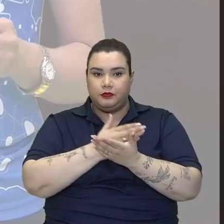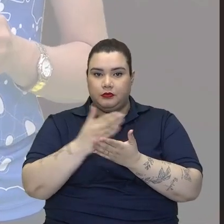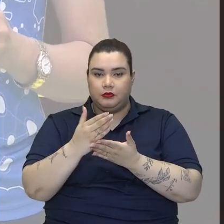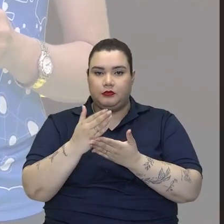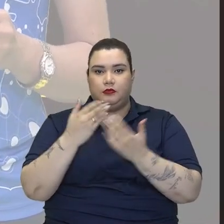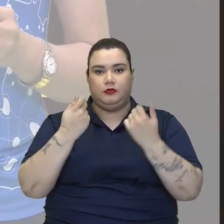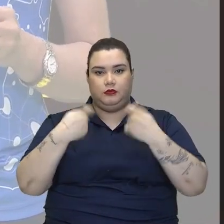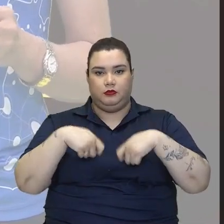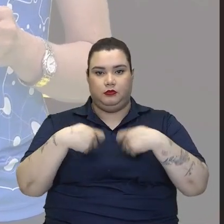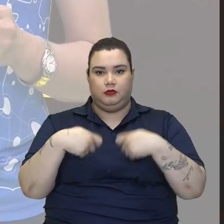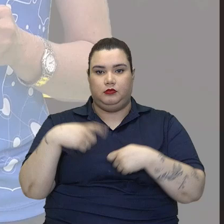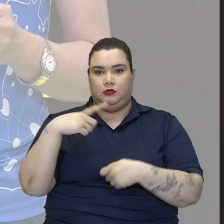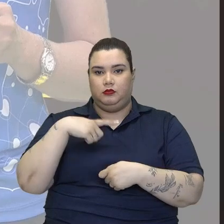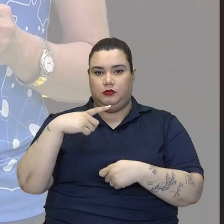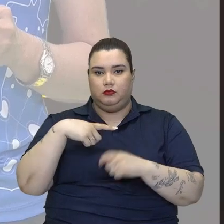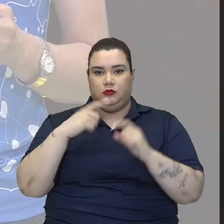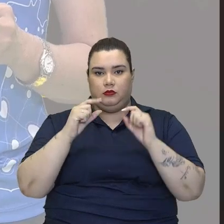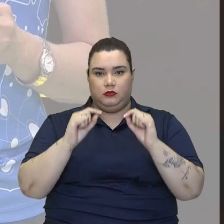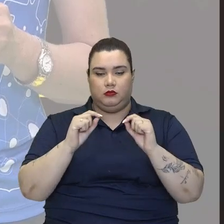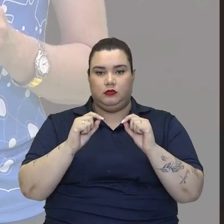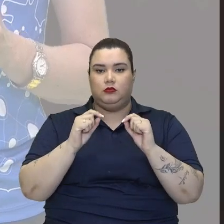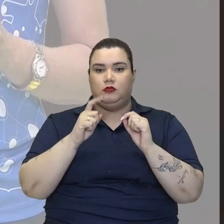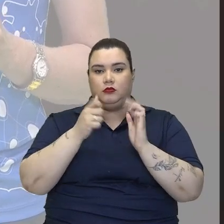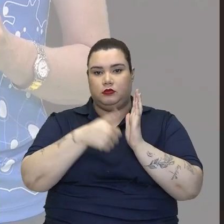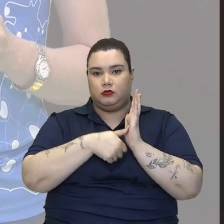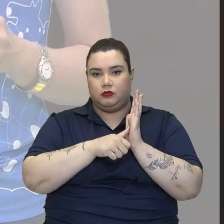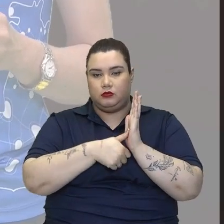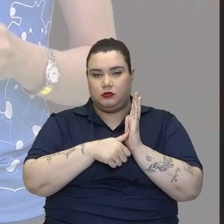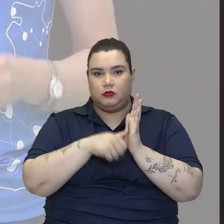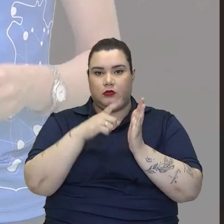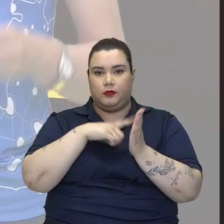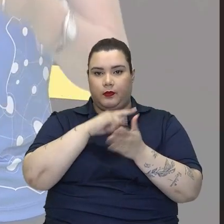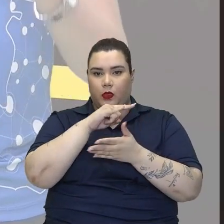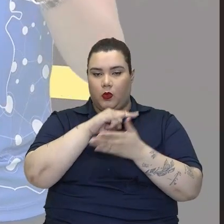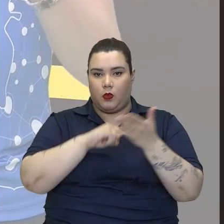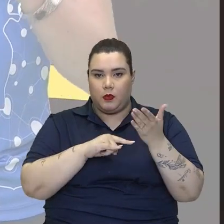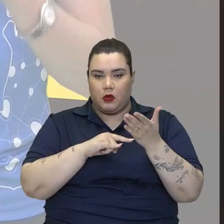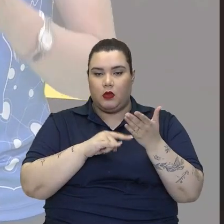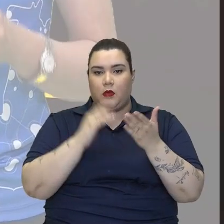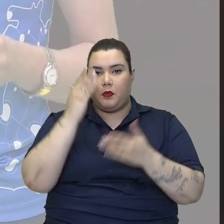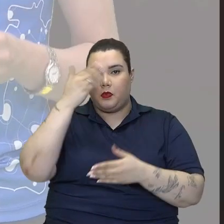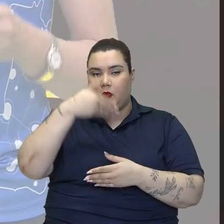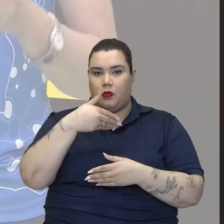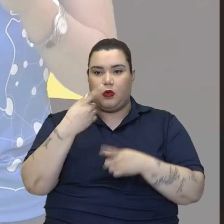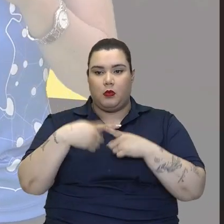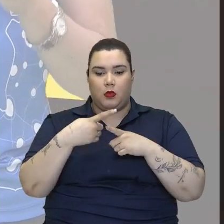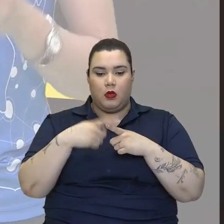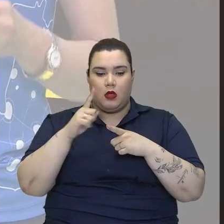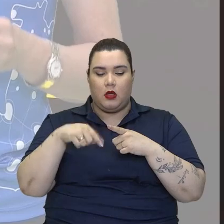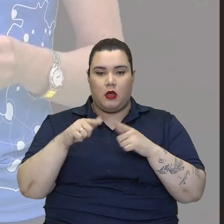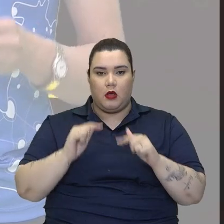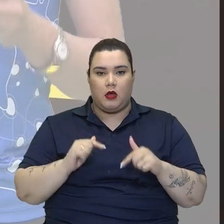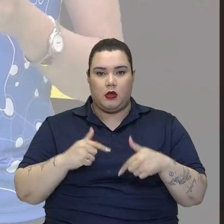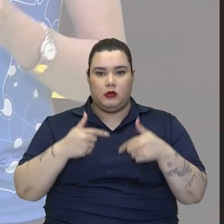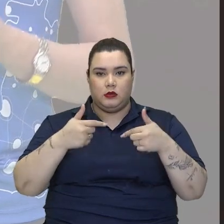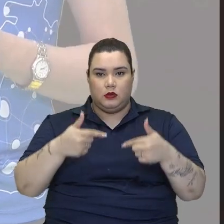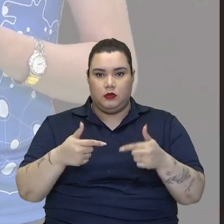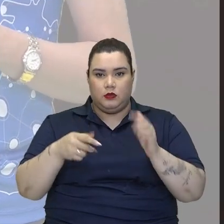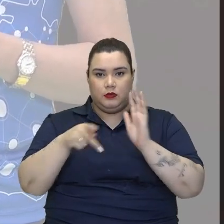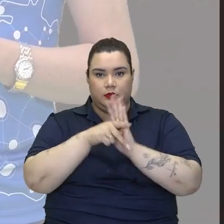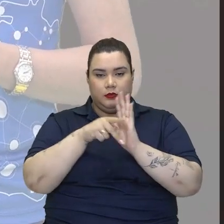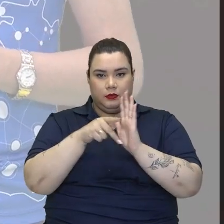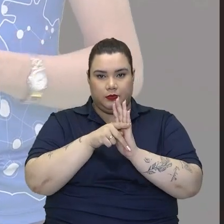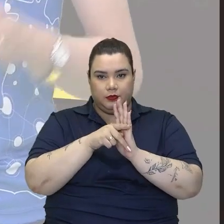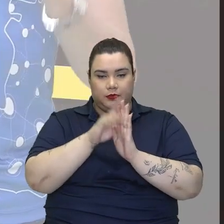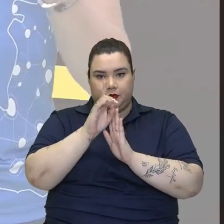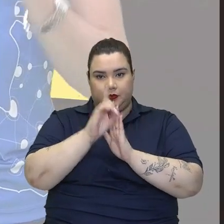inicialmente temos que ter aí um registro, um documento, porque é o exercício pleno de